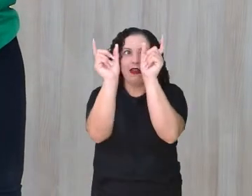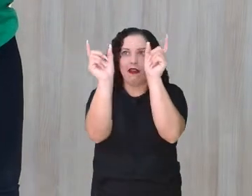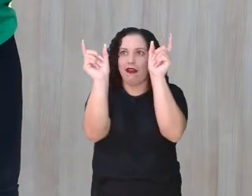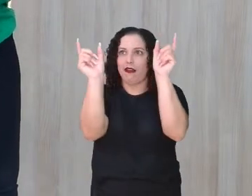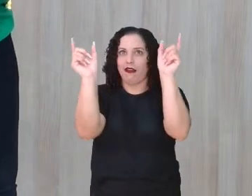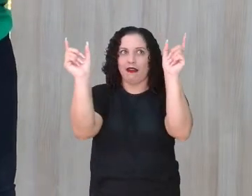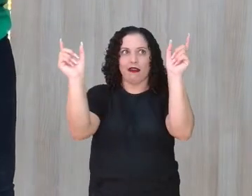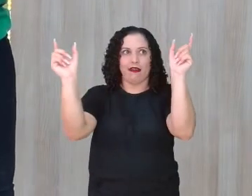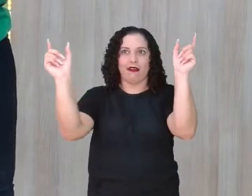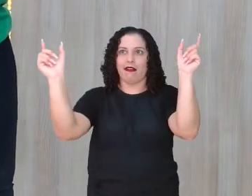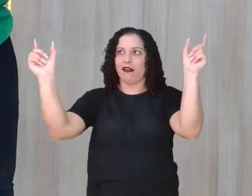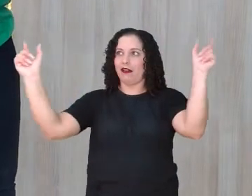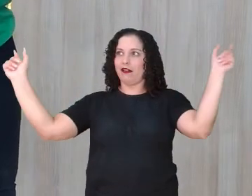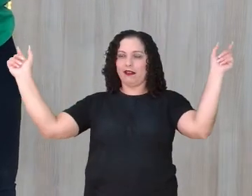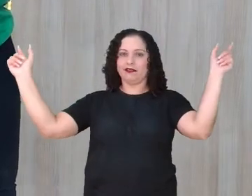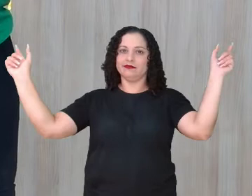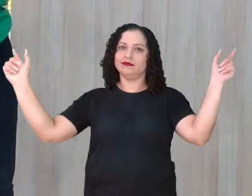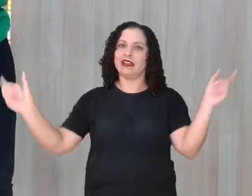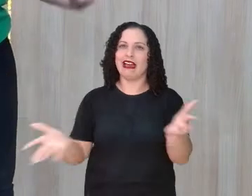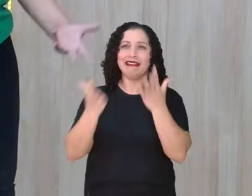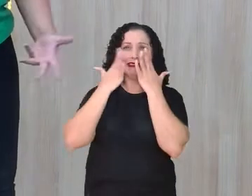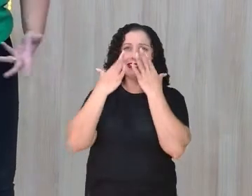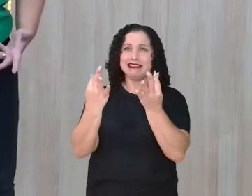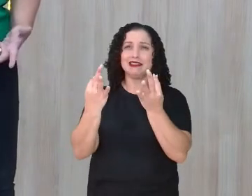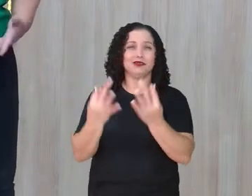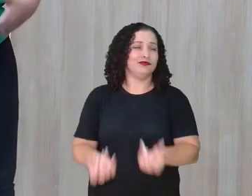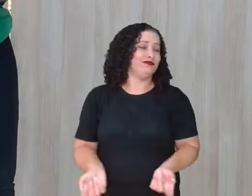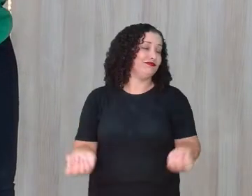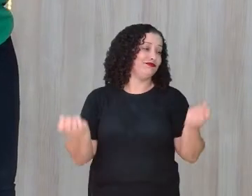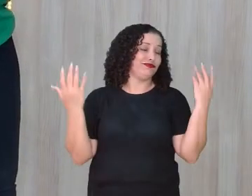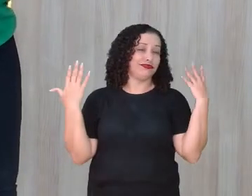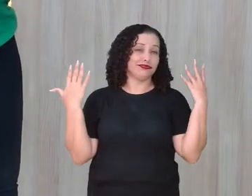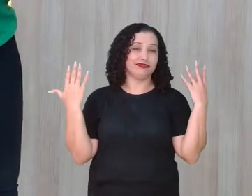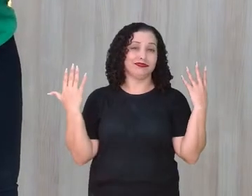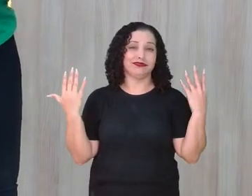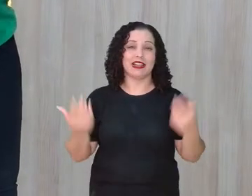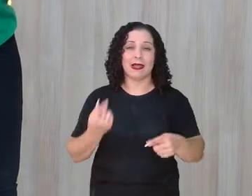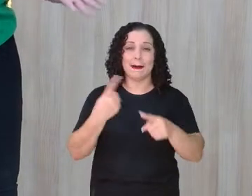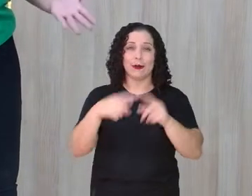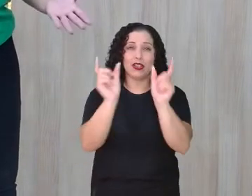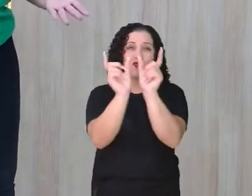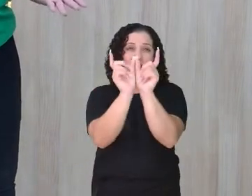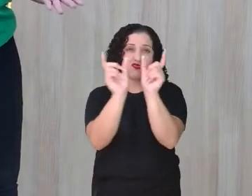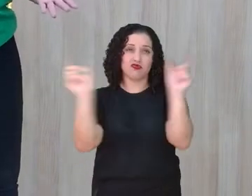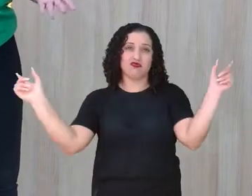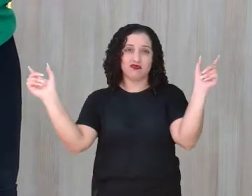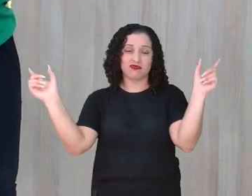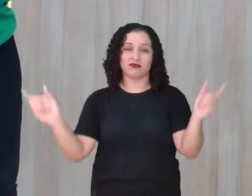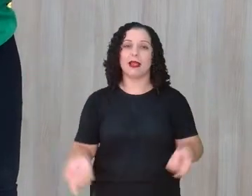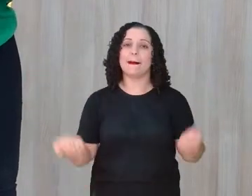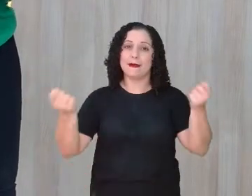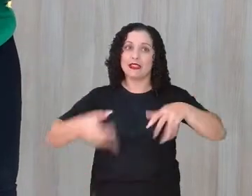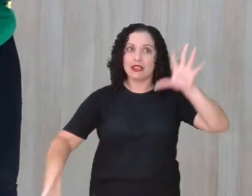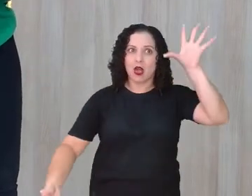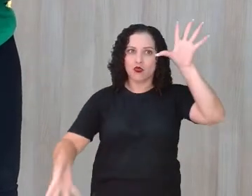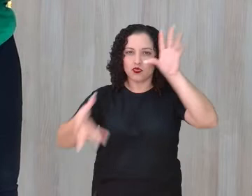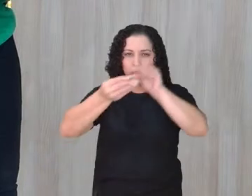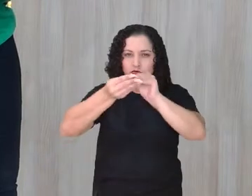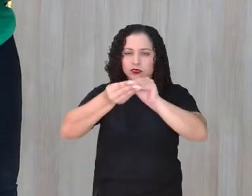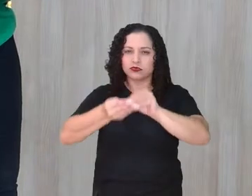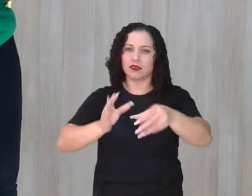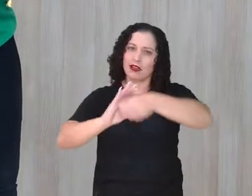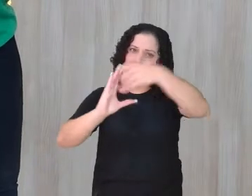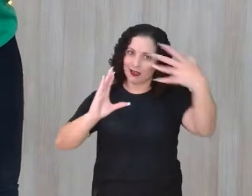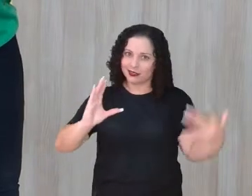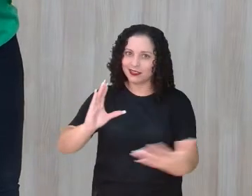informações, se você tem uma manchete que não te chama a atenção, não tem todas as características da notícia, porque uma das características é